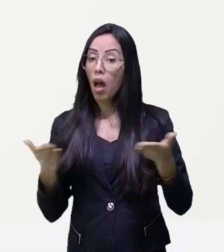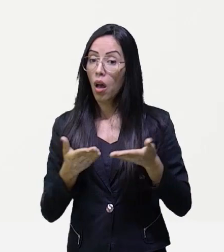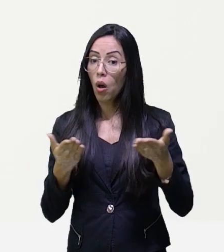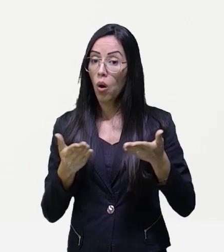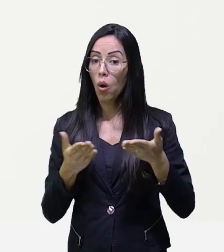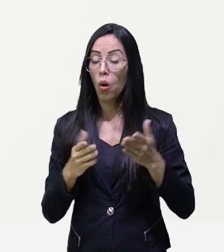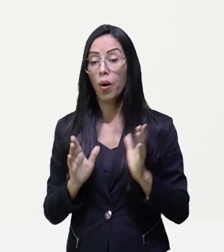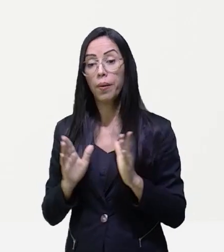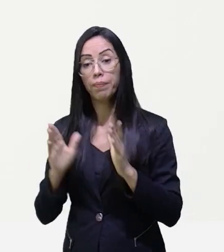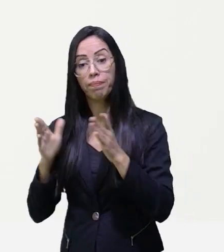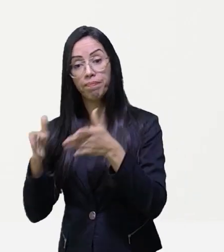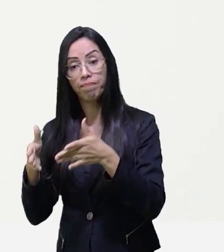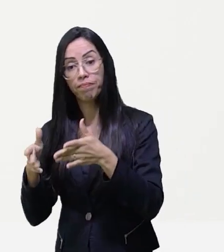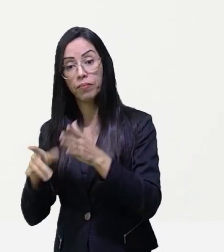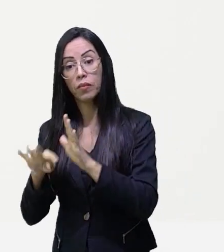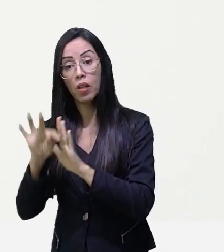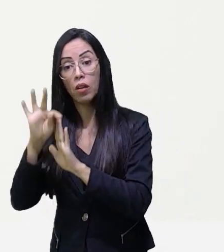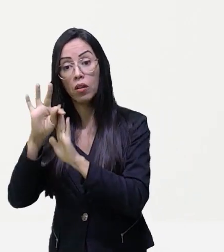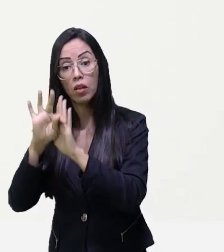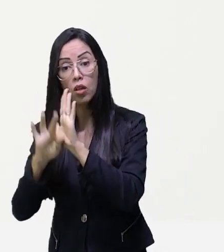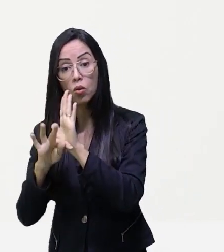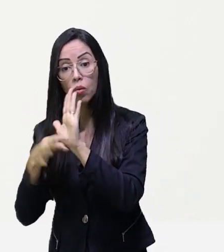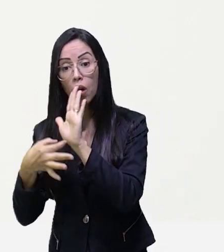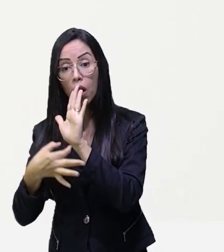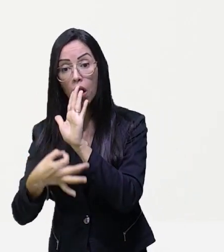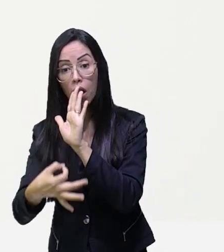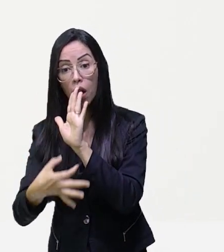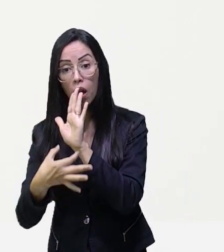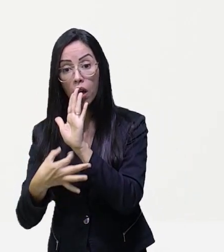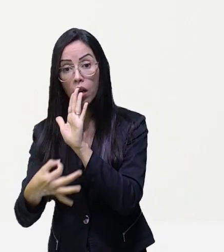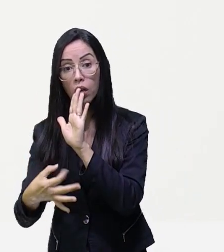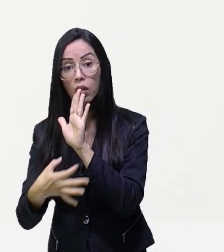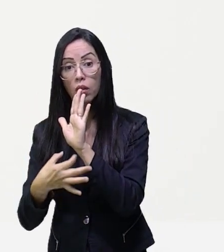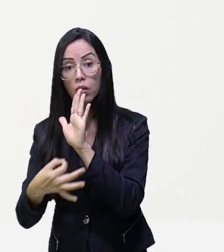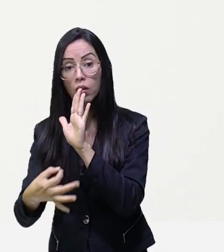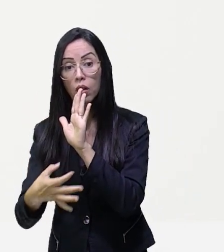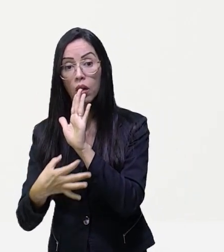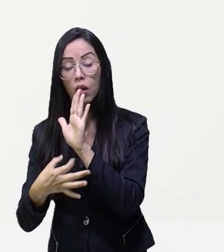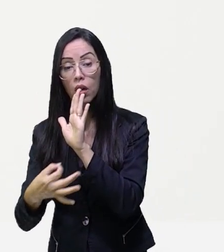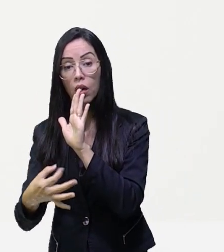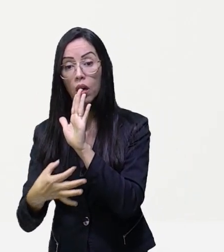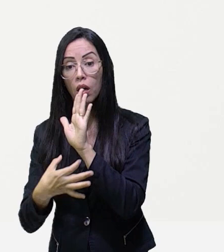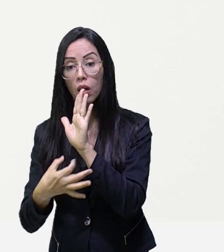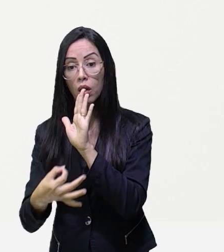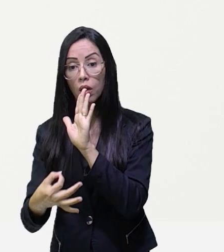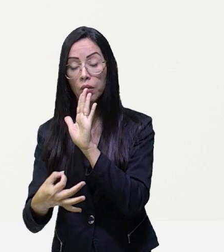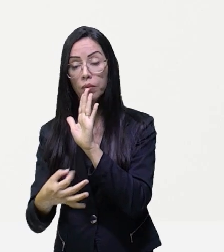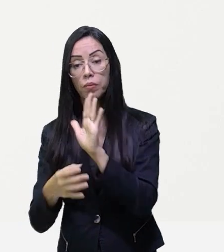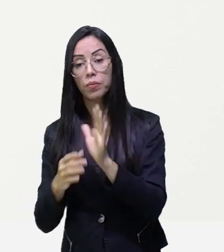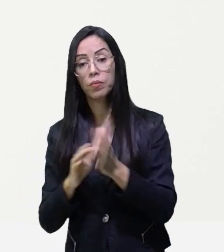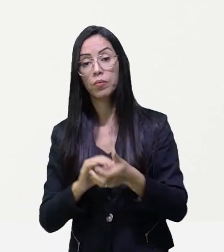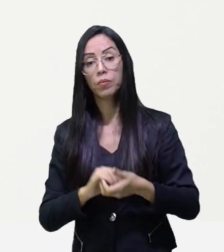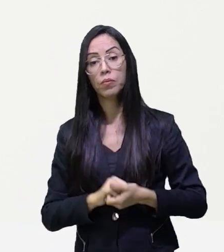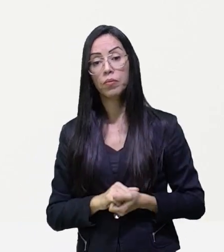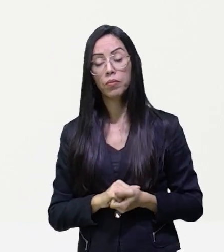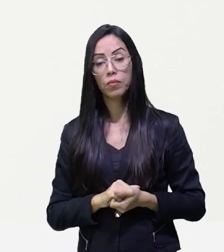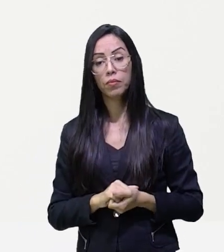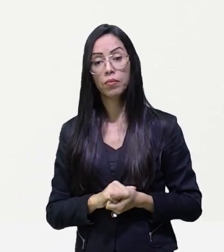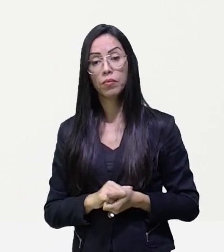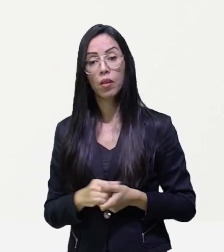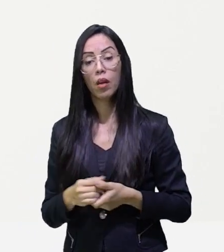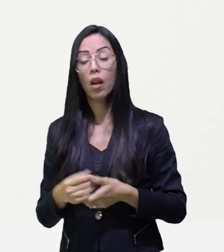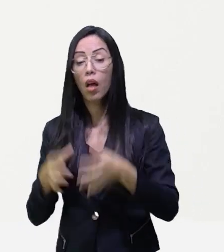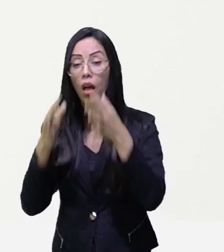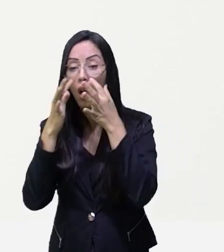Agora, eu vou dar um exemplo para vocês do texto expositivo. Eu trouxe um outro texto, eu quero que vocês